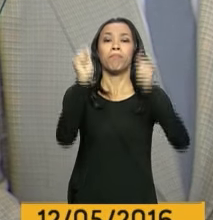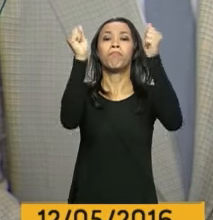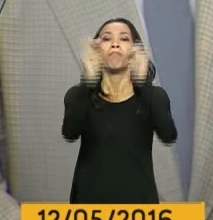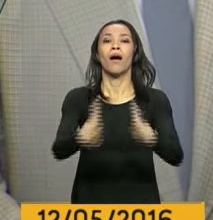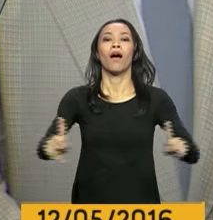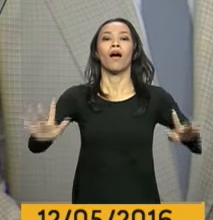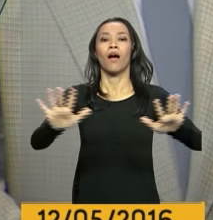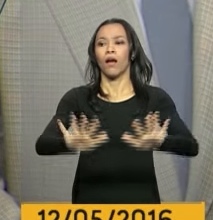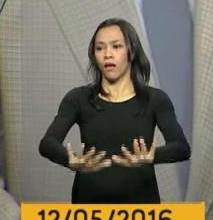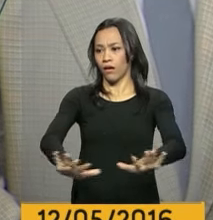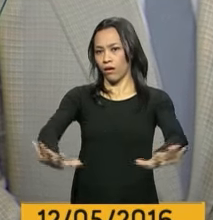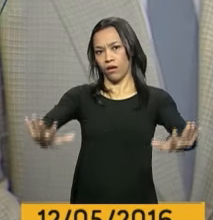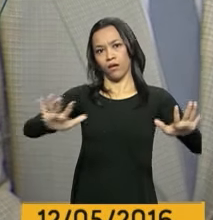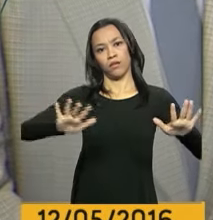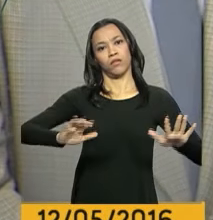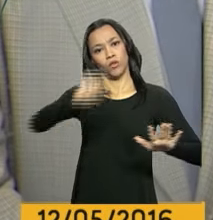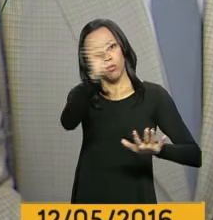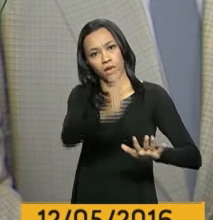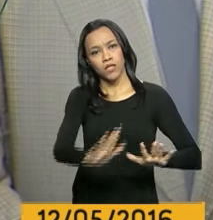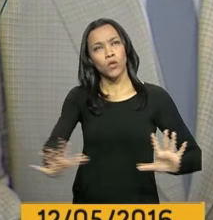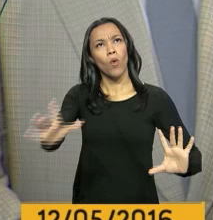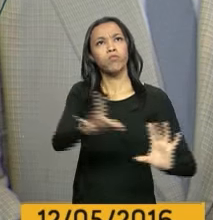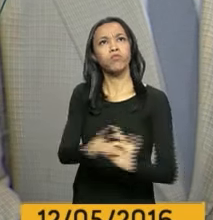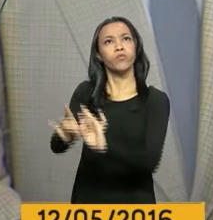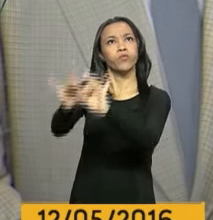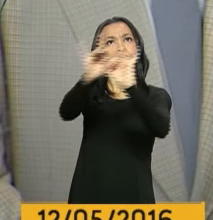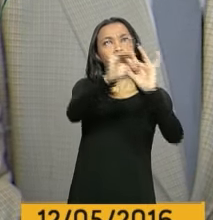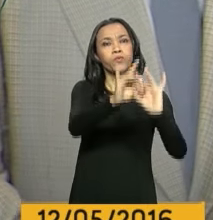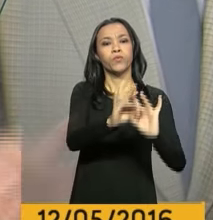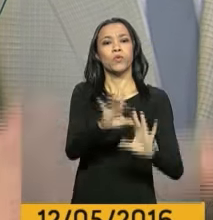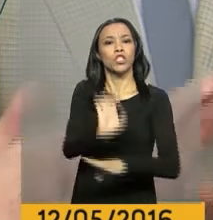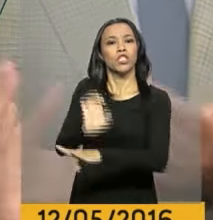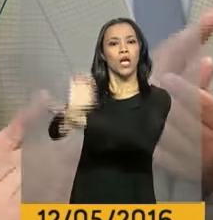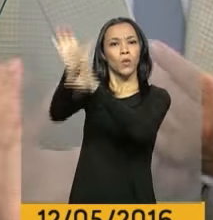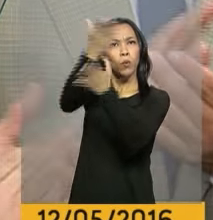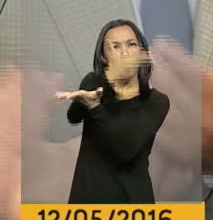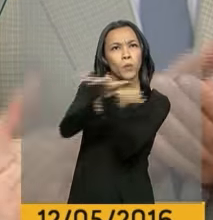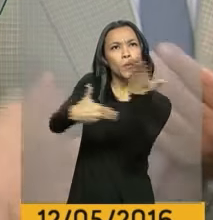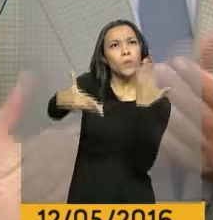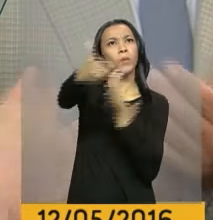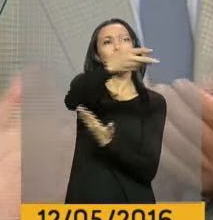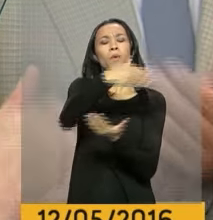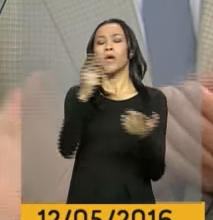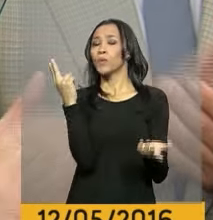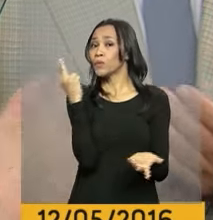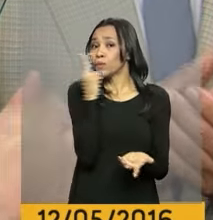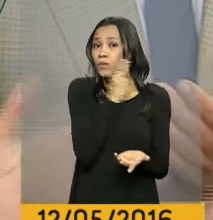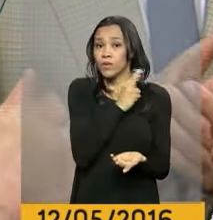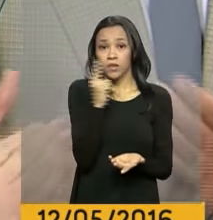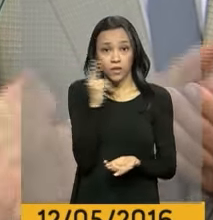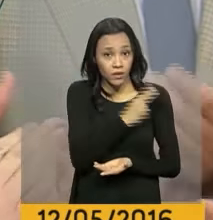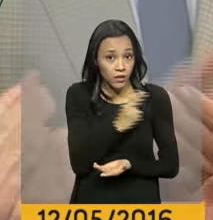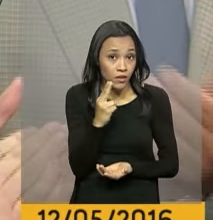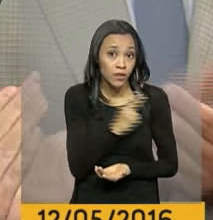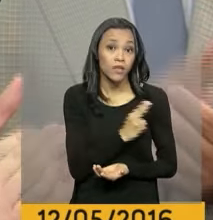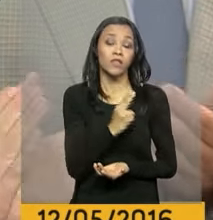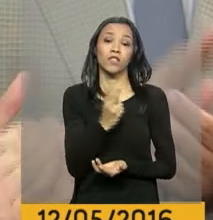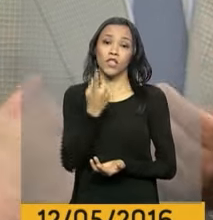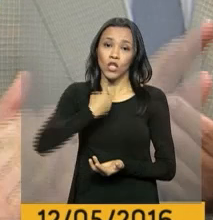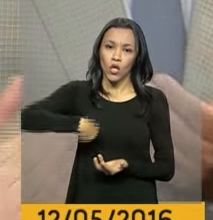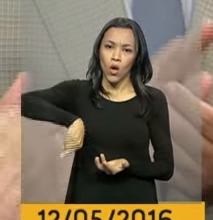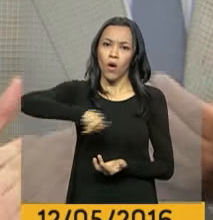nação e unificar o Brasil. É urgente fazermos um